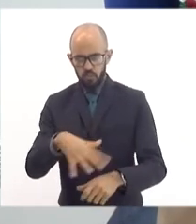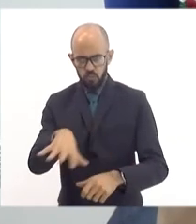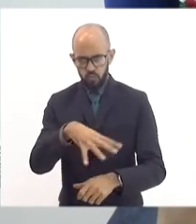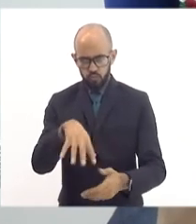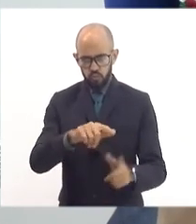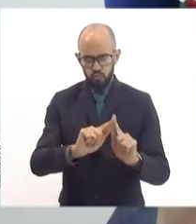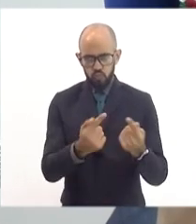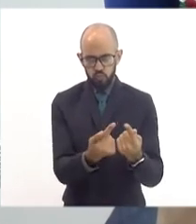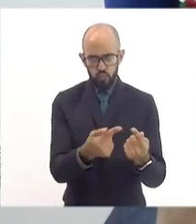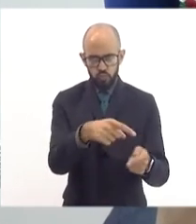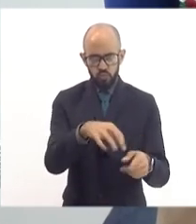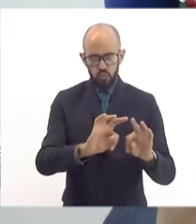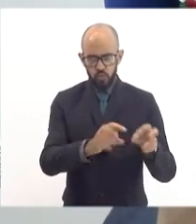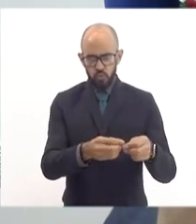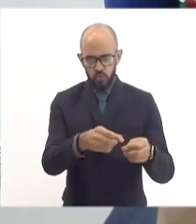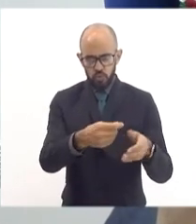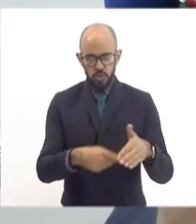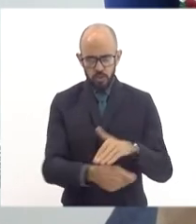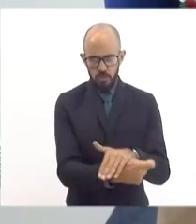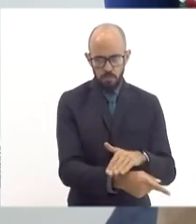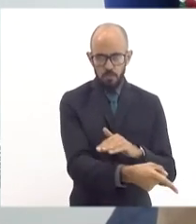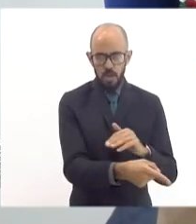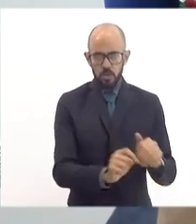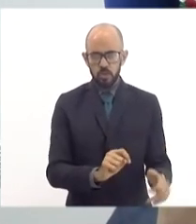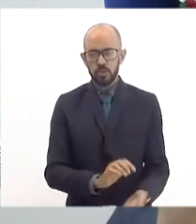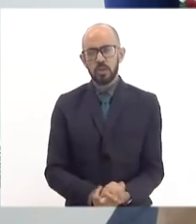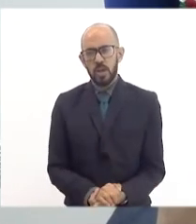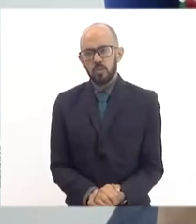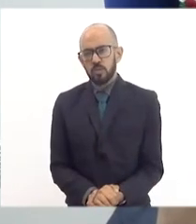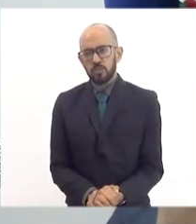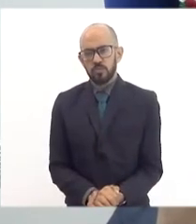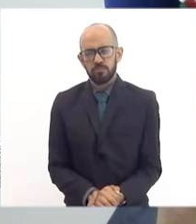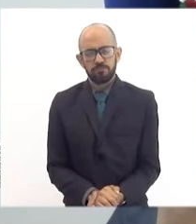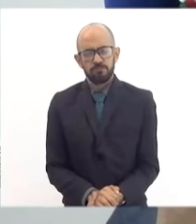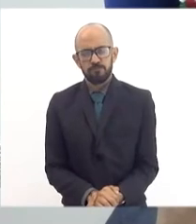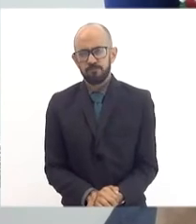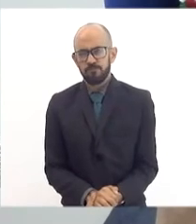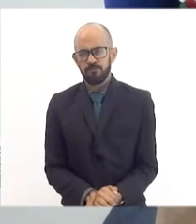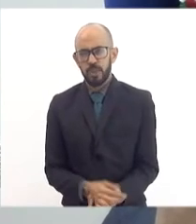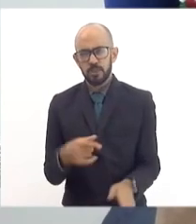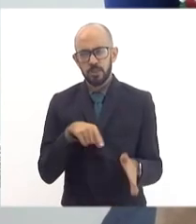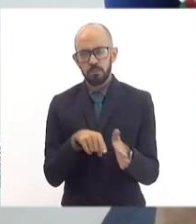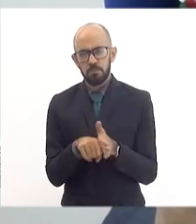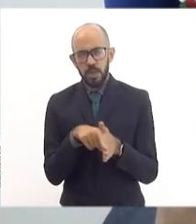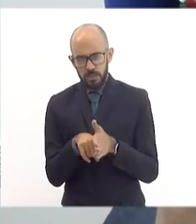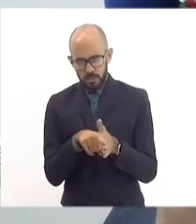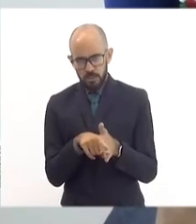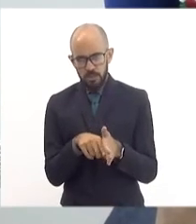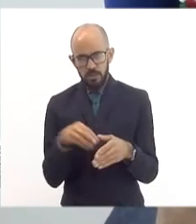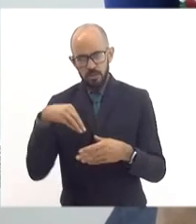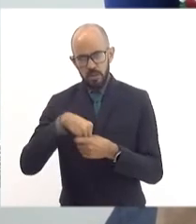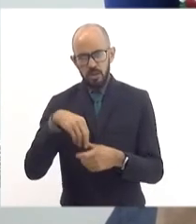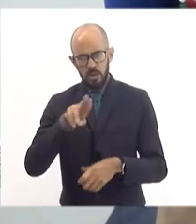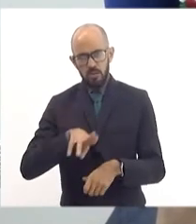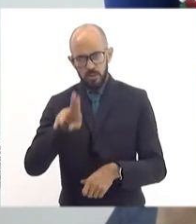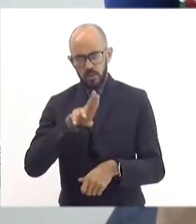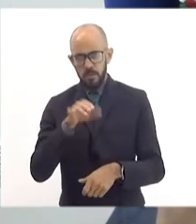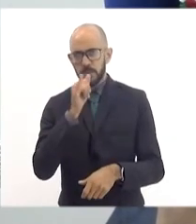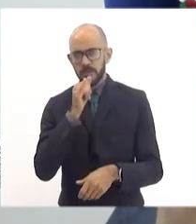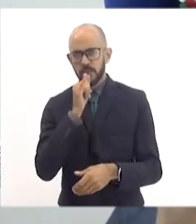de tudo aquilo que está sendo patrocinado. Você vê pesquisas acadêmicas, por exemplo, na área de